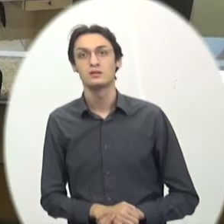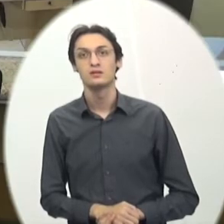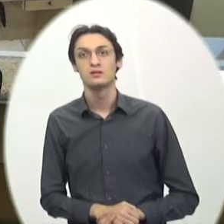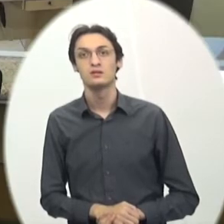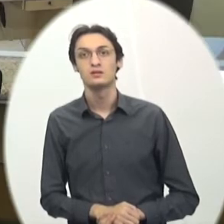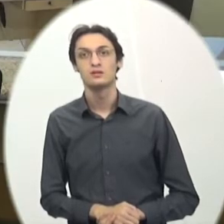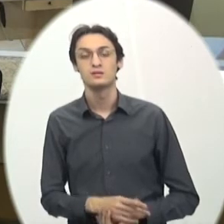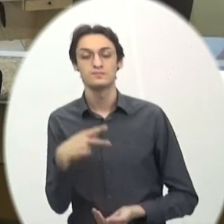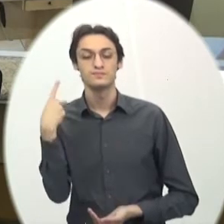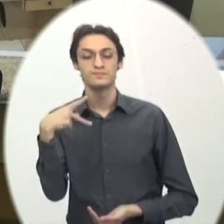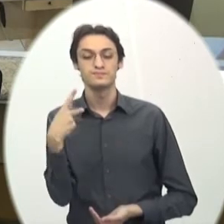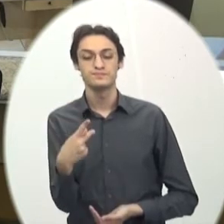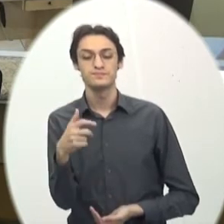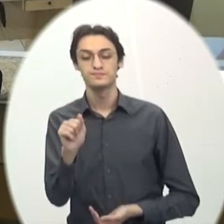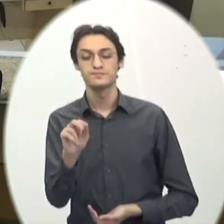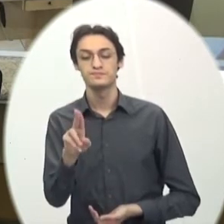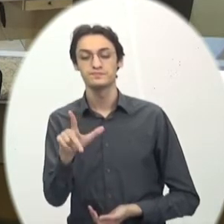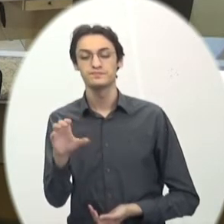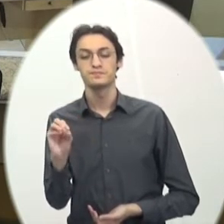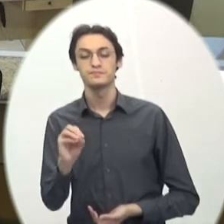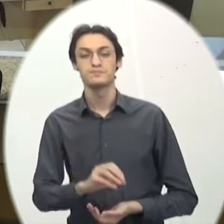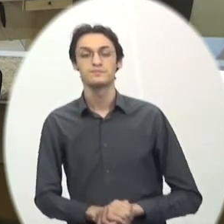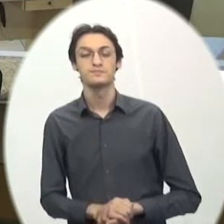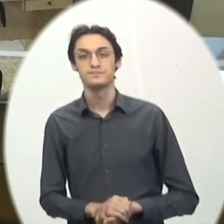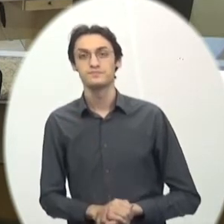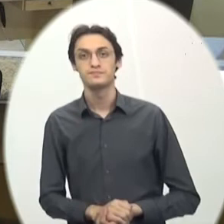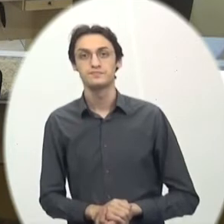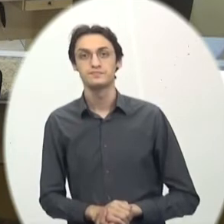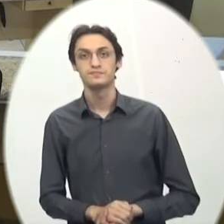Com a palavra o vereador Paulo Figueiredo.